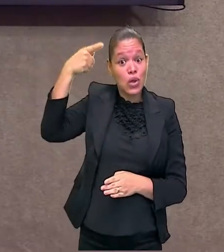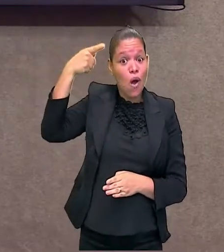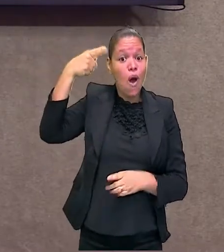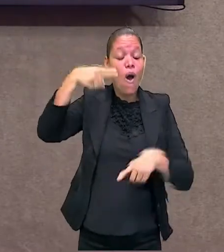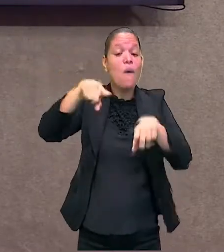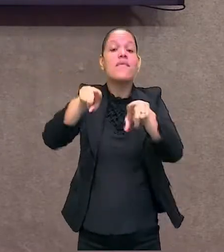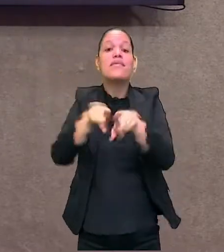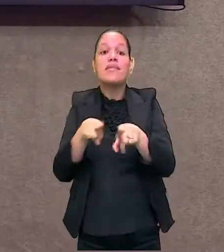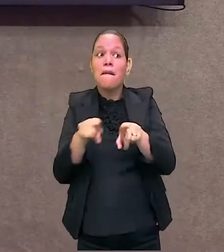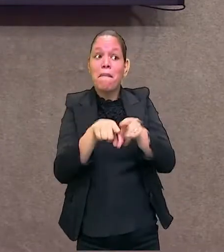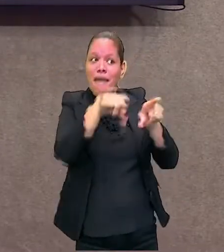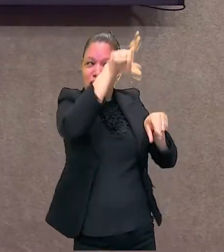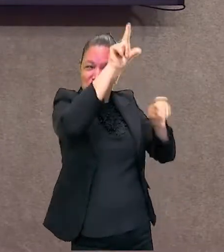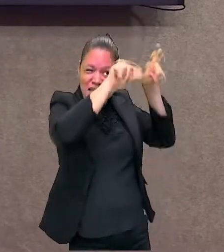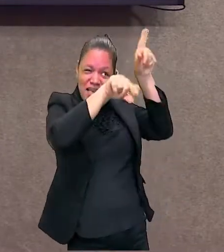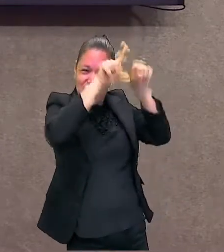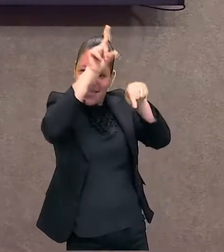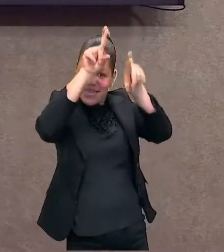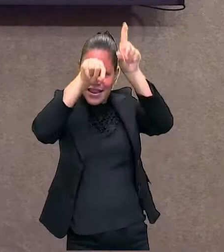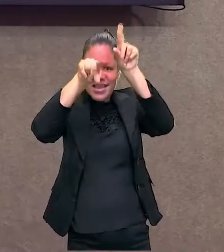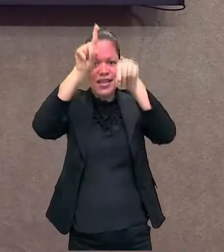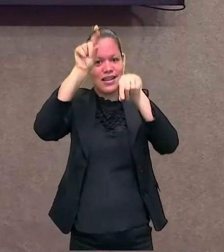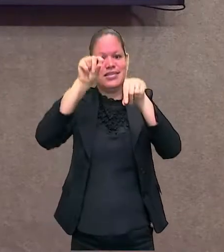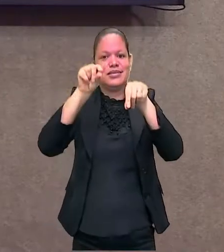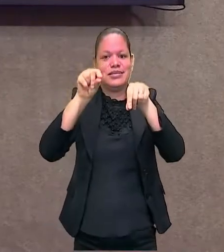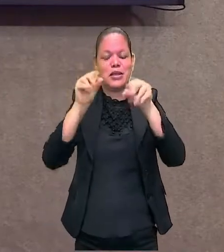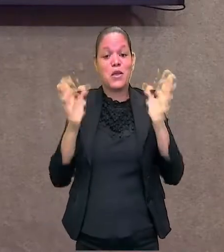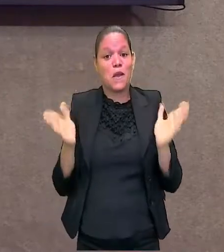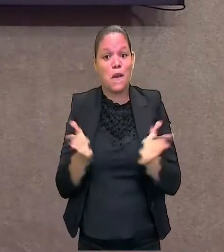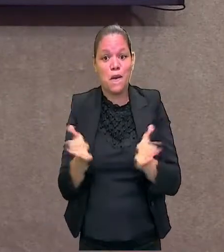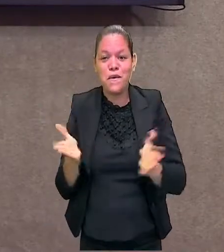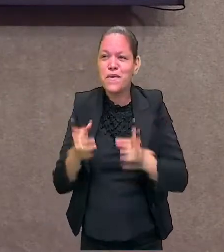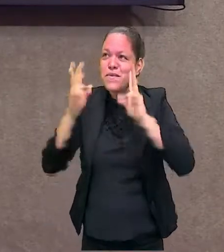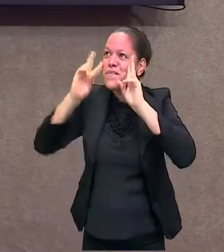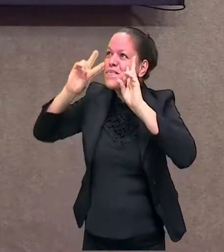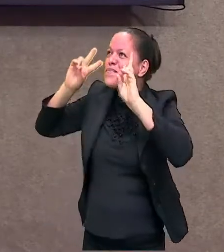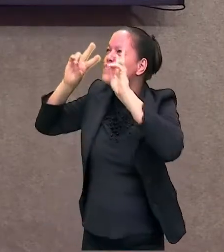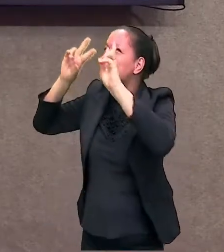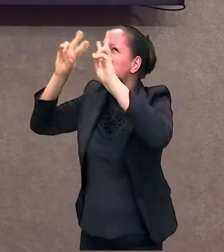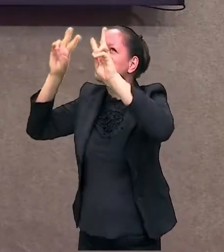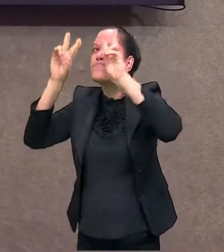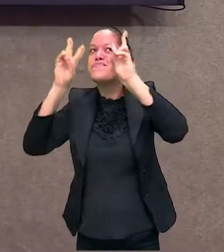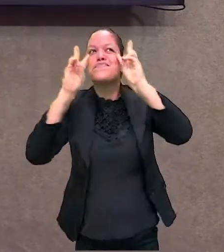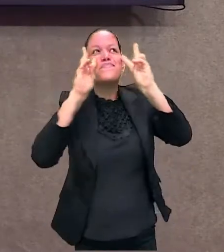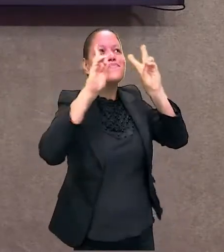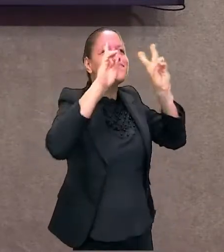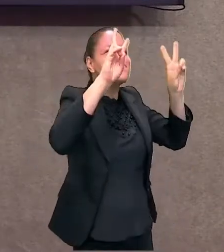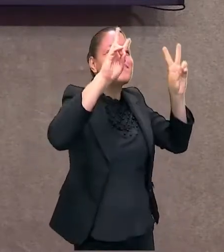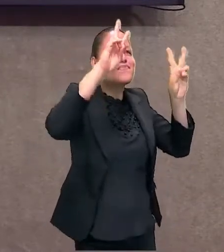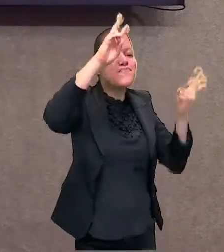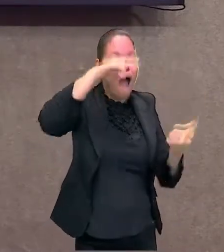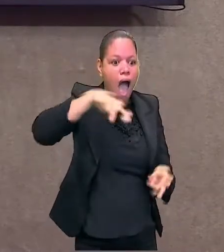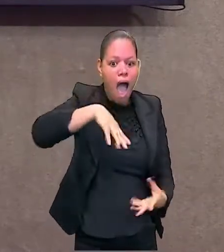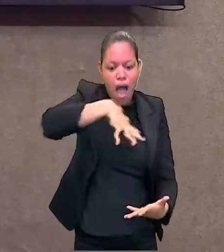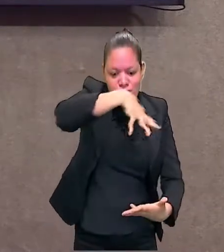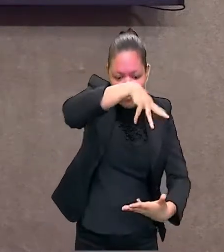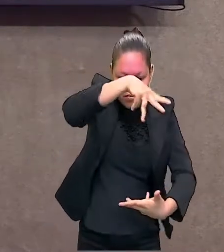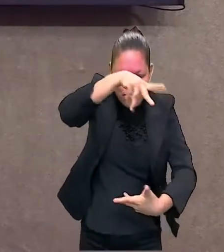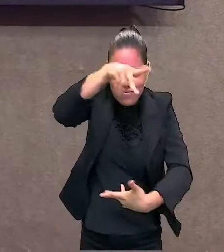Sol, Luas e Estrelas, que hoje nós vemos que fazem parte do nosso universo,